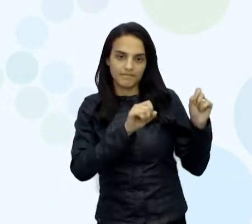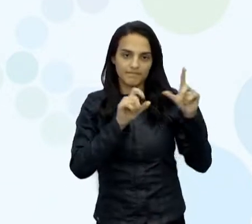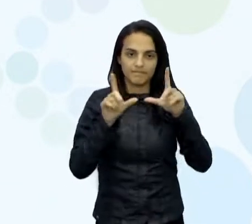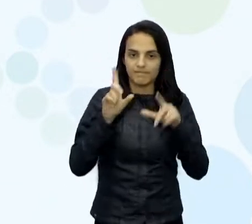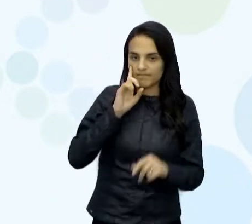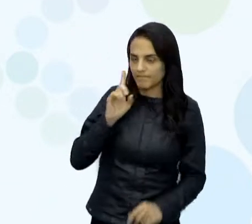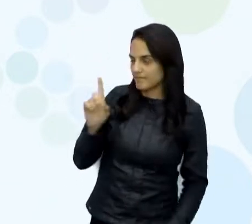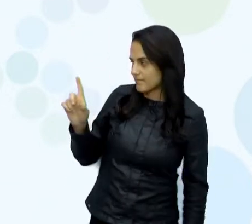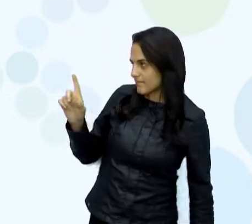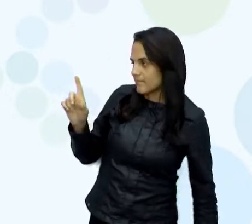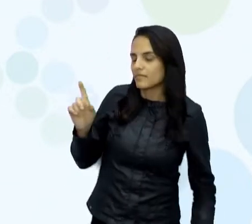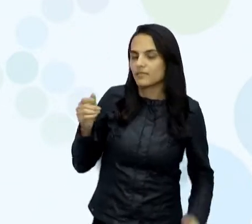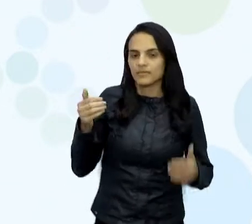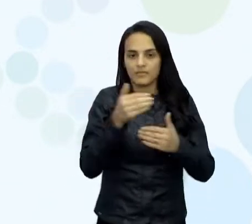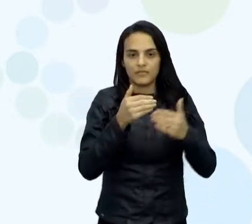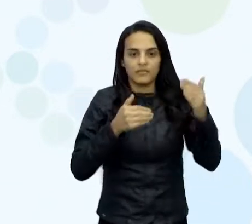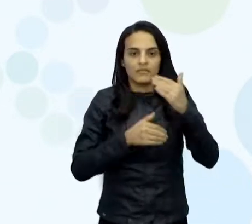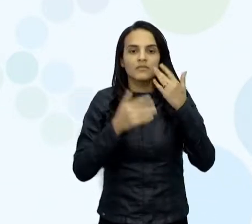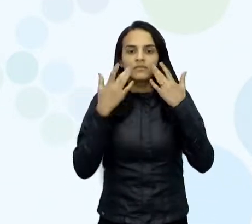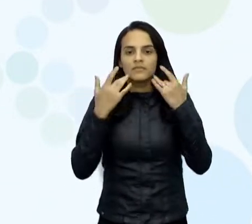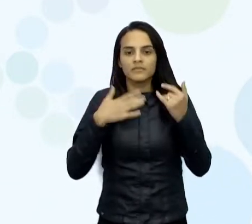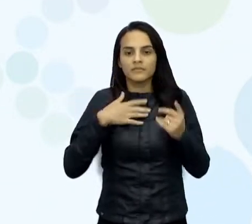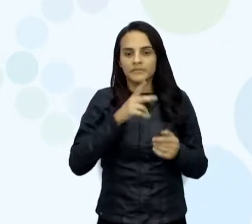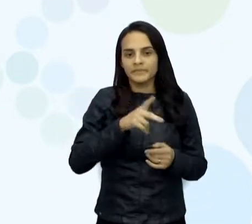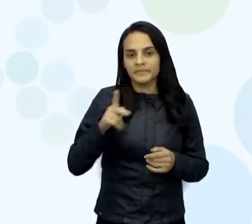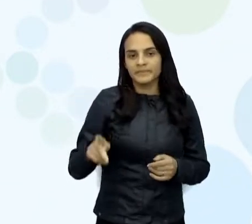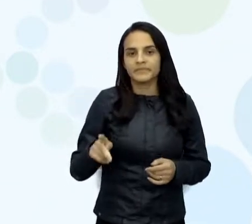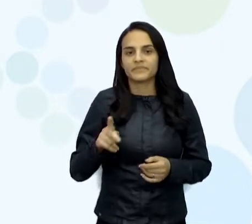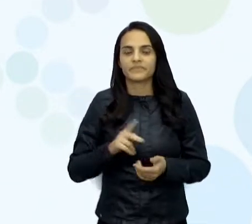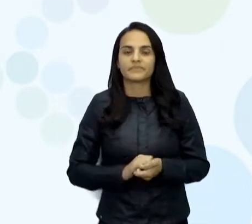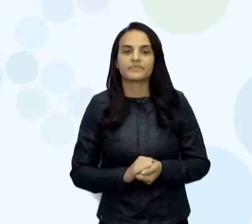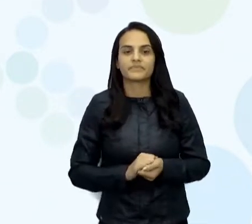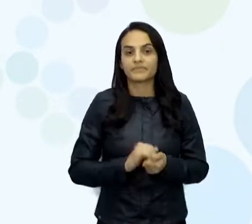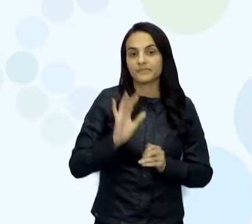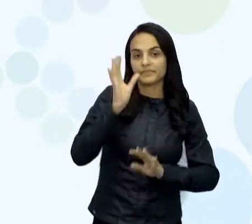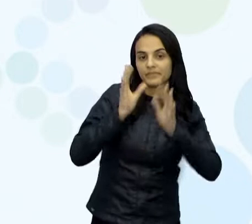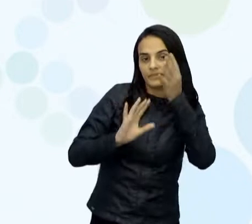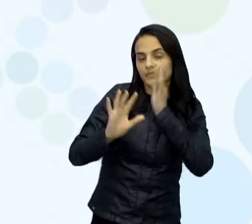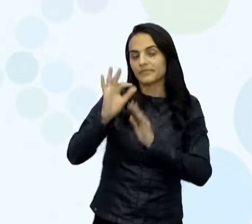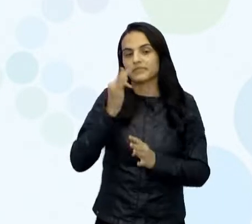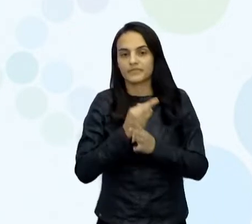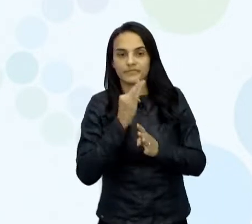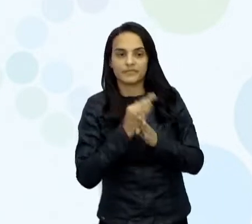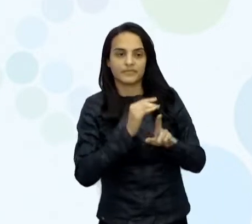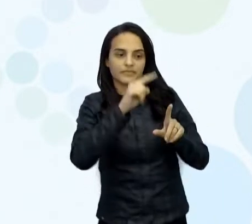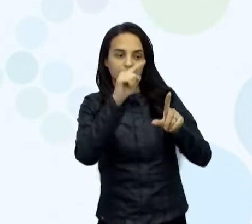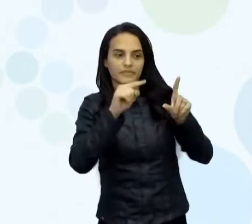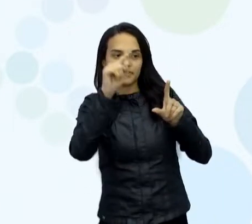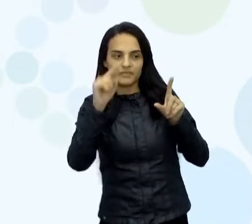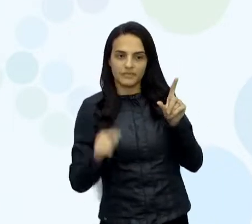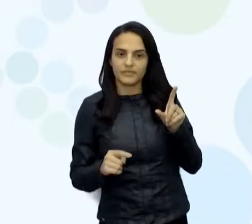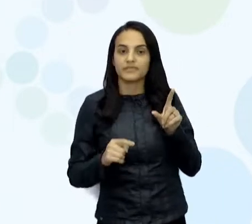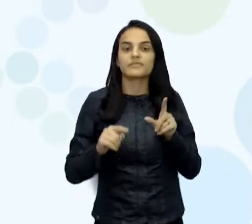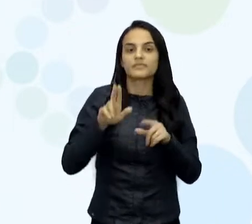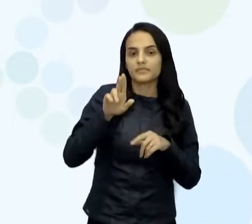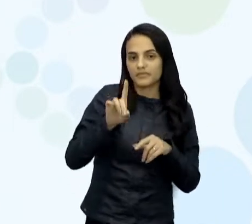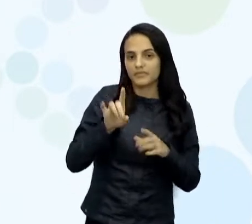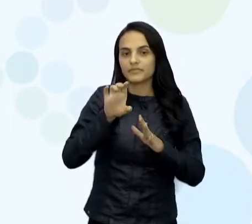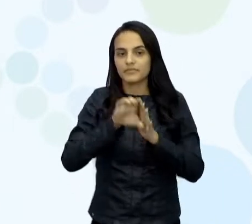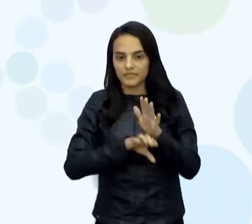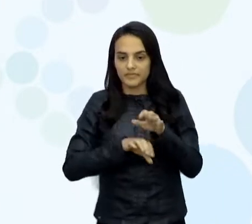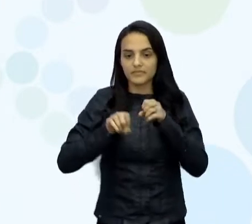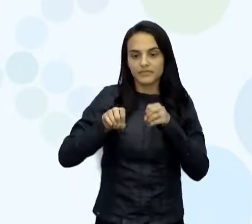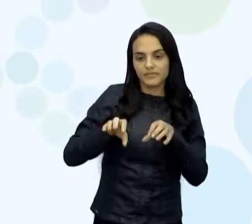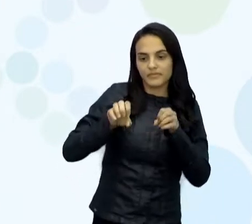o nosso slide de apresentação. Sou a professora de Fenômenos Físicos e Interpretação de Gráficos. Estamos aí na unidade curricular de